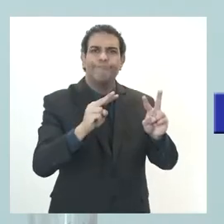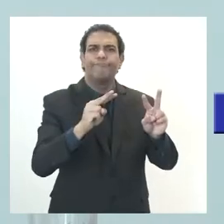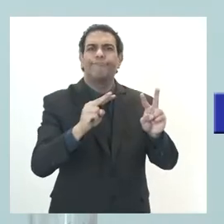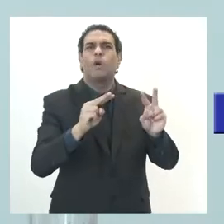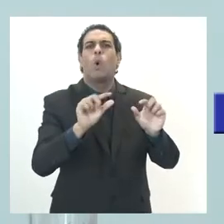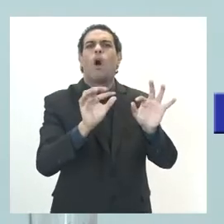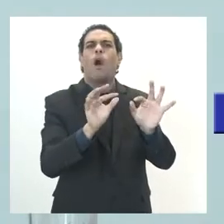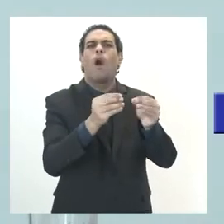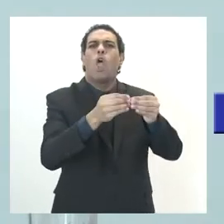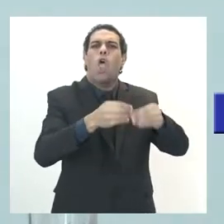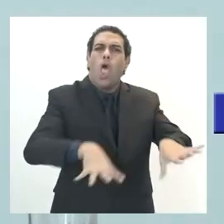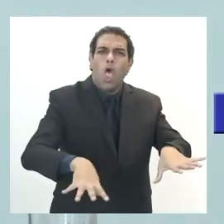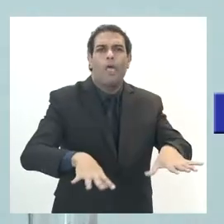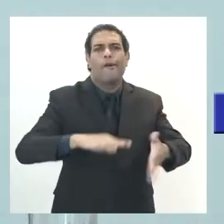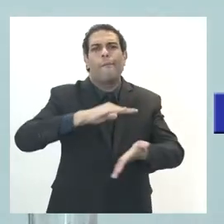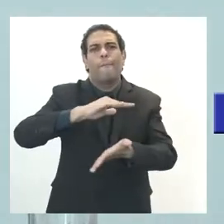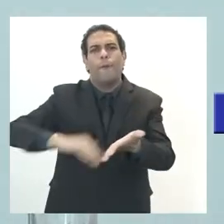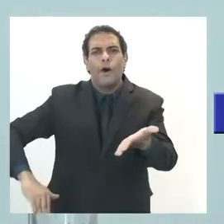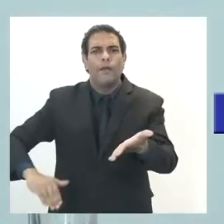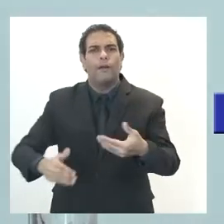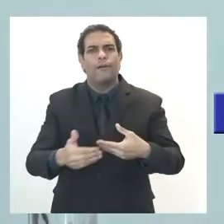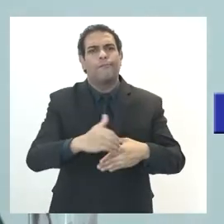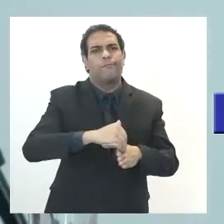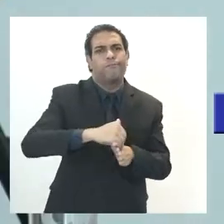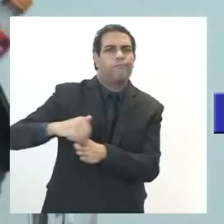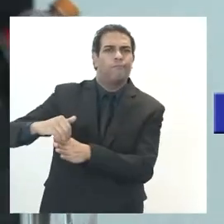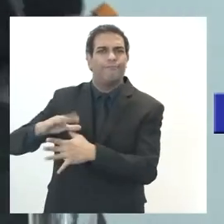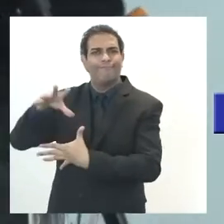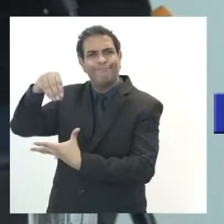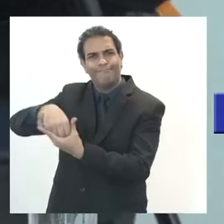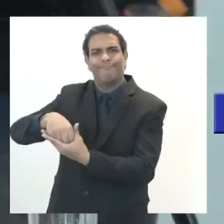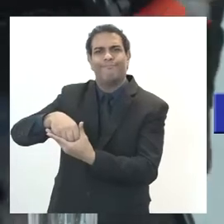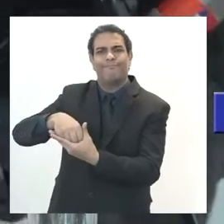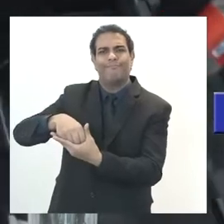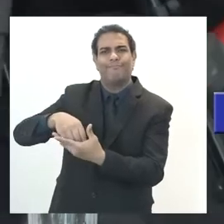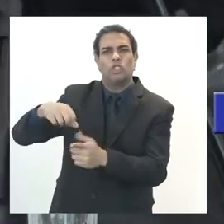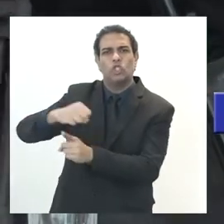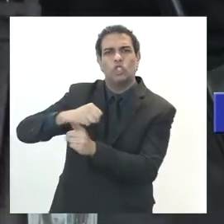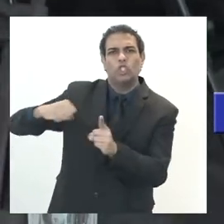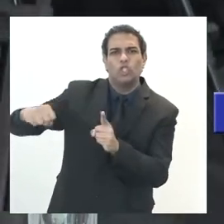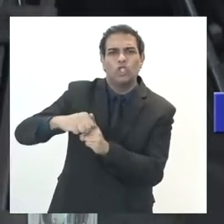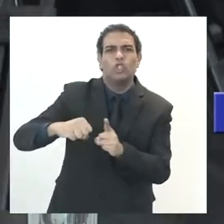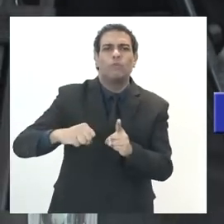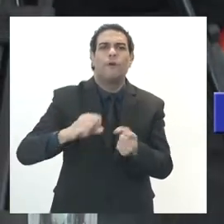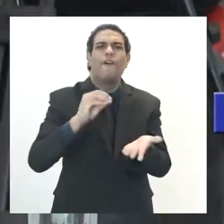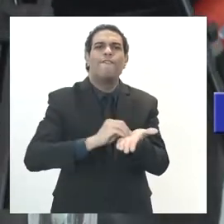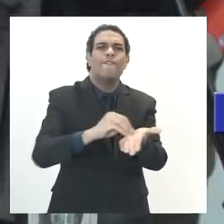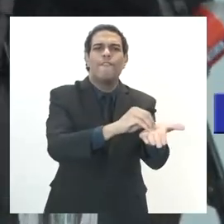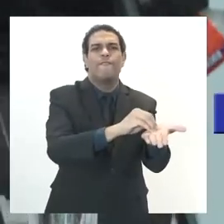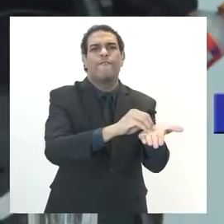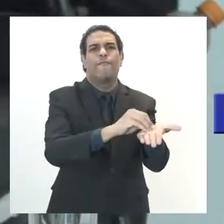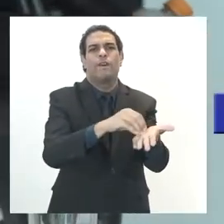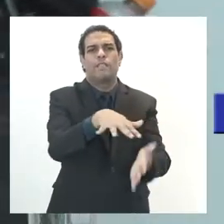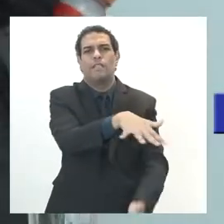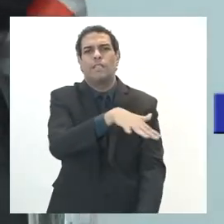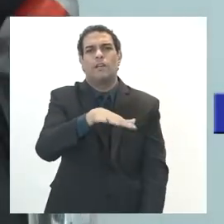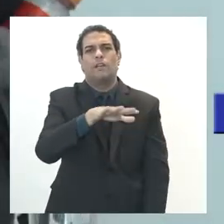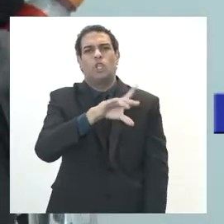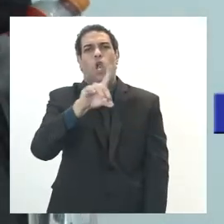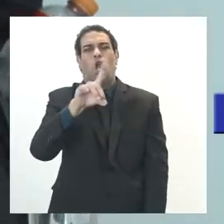humilhantemente licenciados biscuit das suas corporações por mera arbitrariedade do comandante-geral